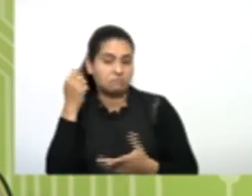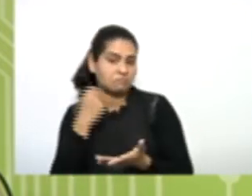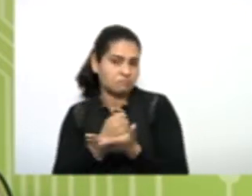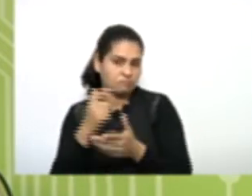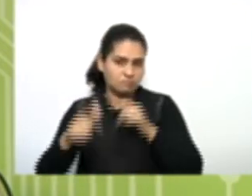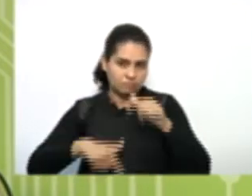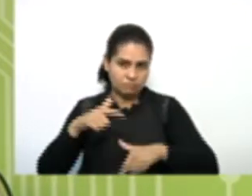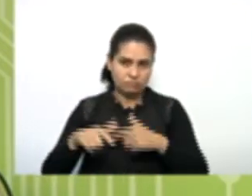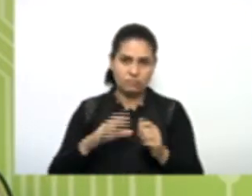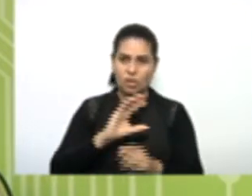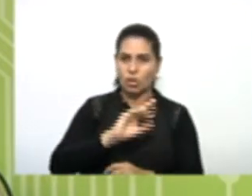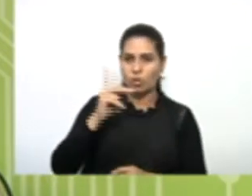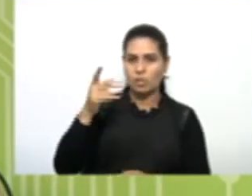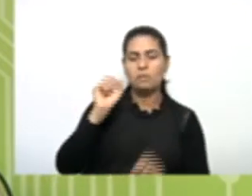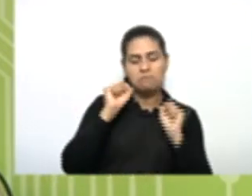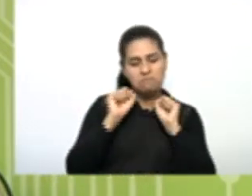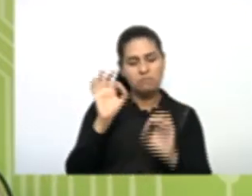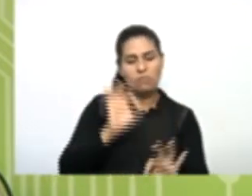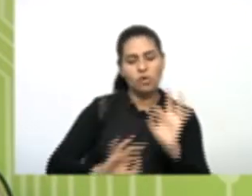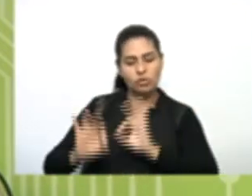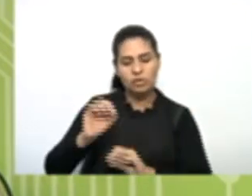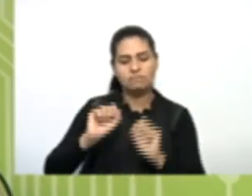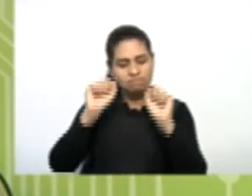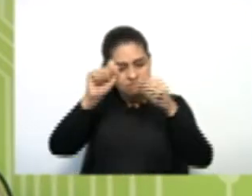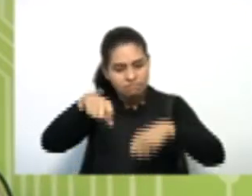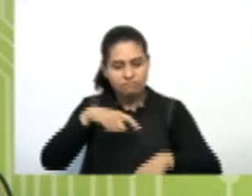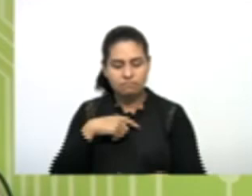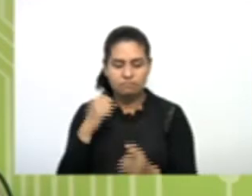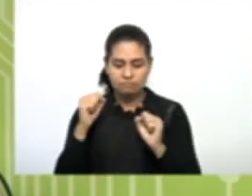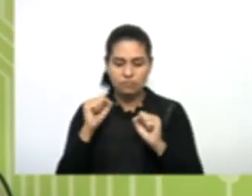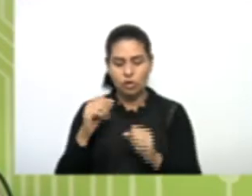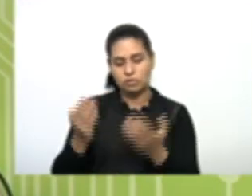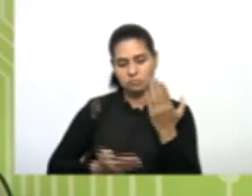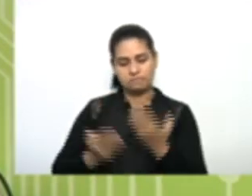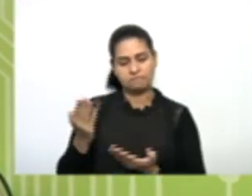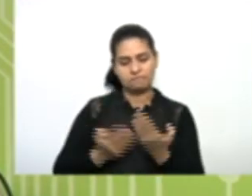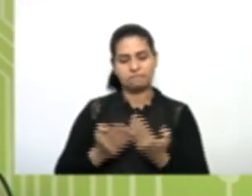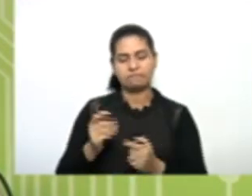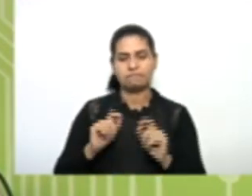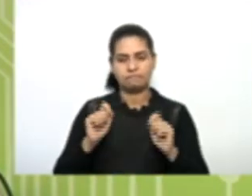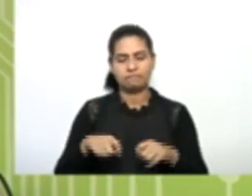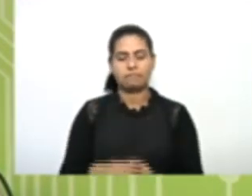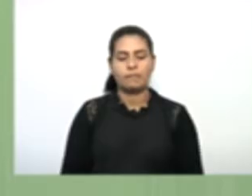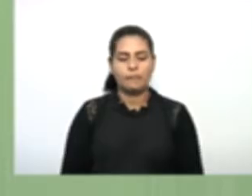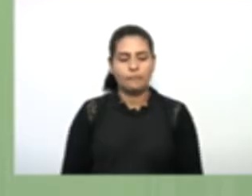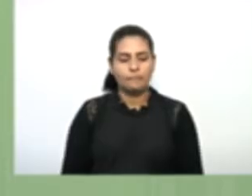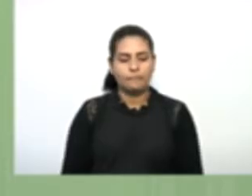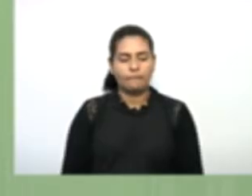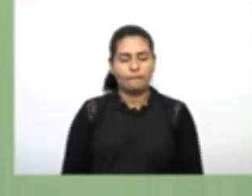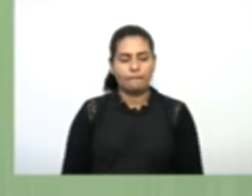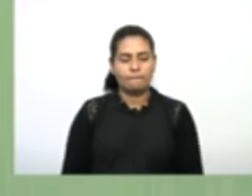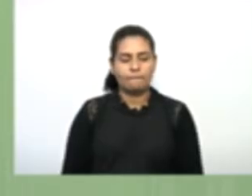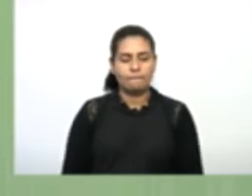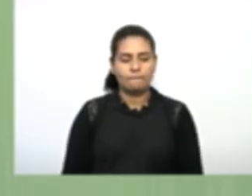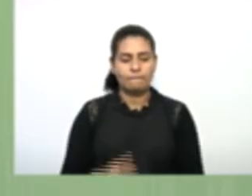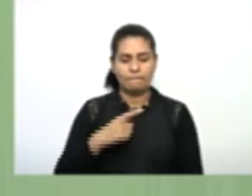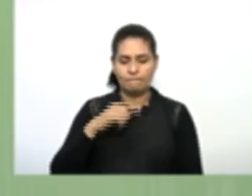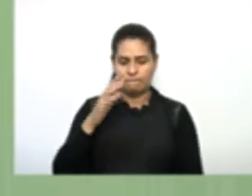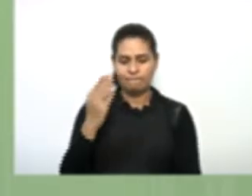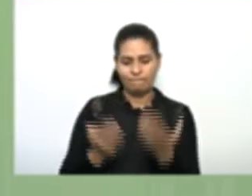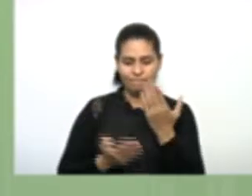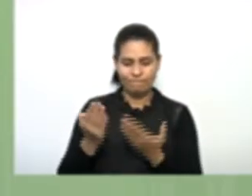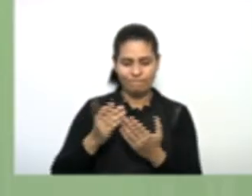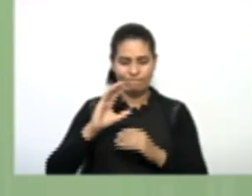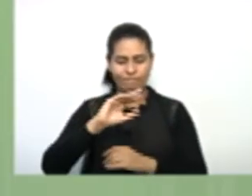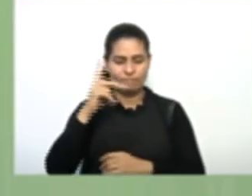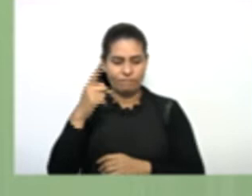a cooperativa pode organizar, mas ela pode sim ter empregados. O empregado, no âmbito da cooperativa,